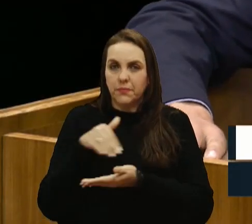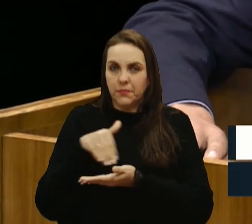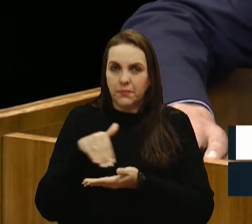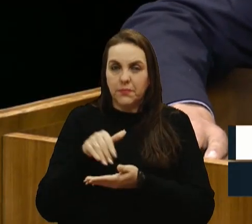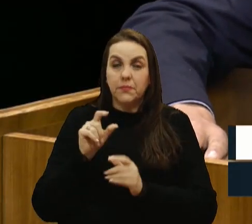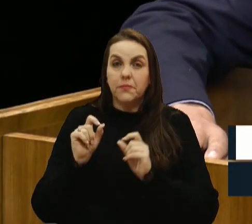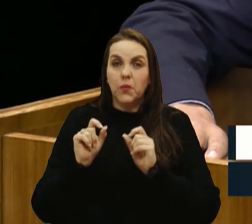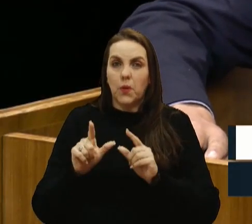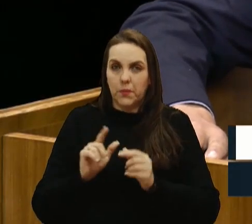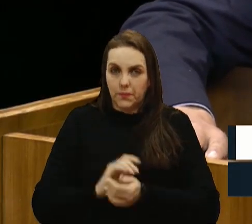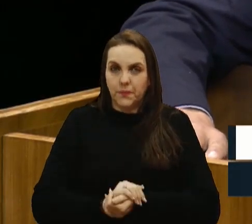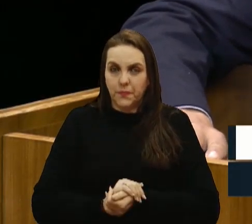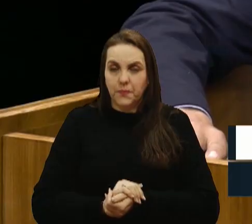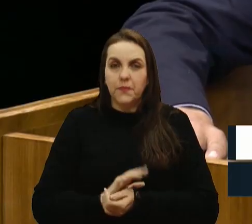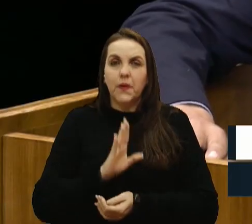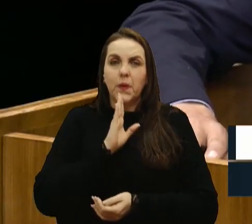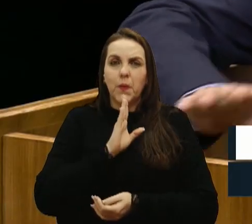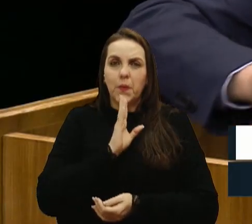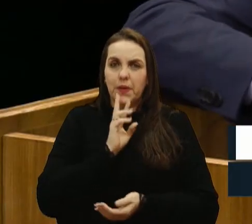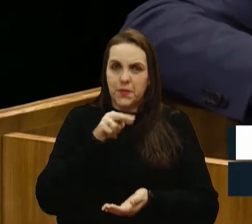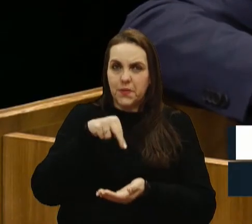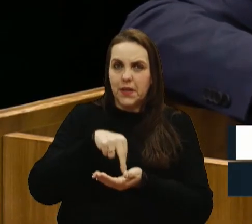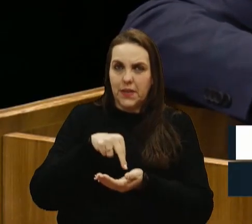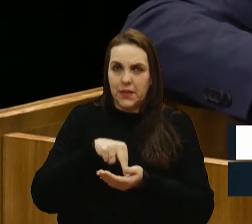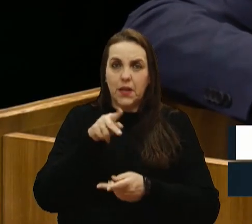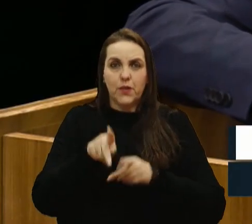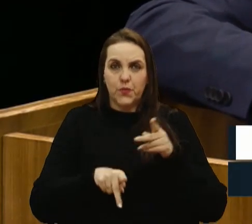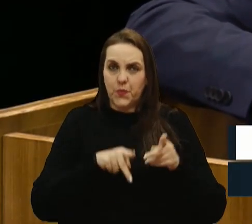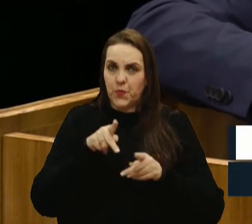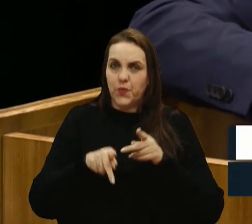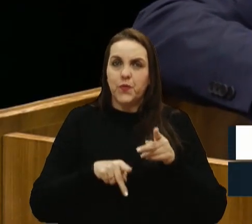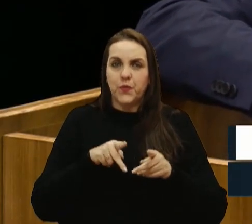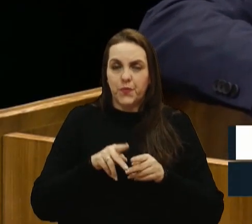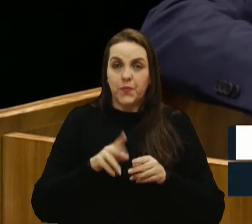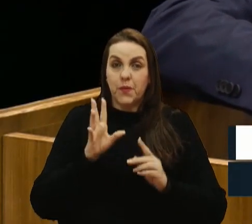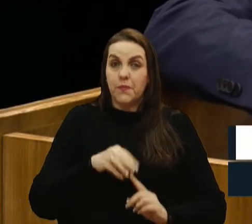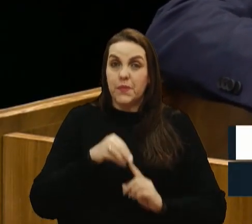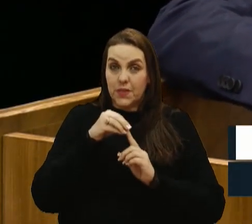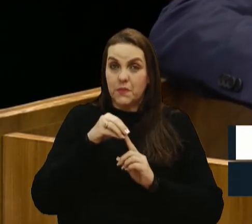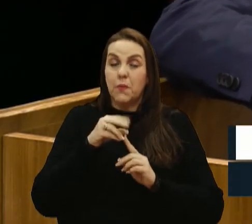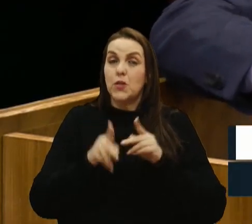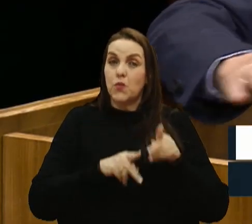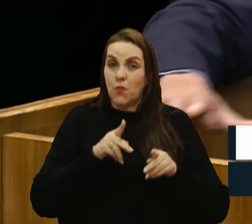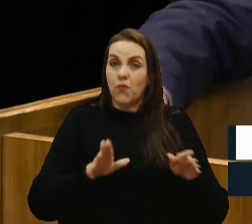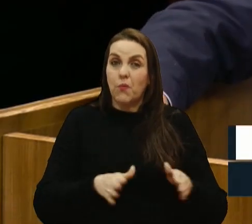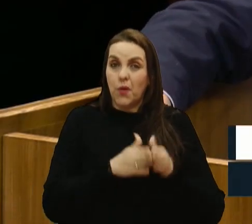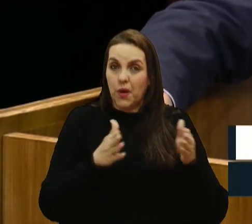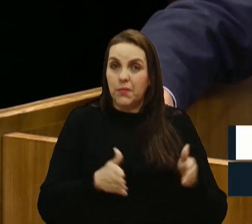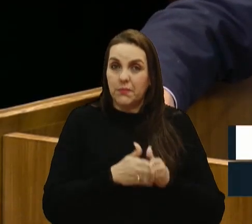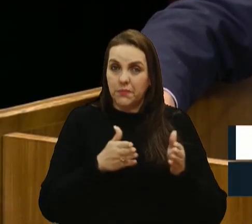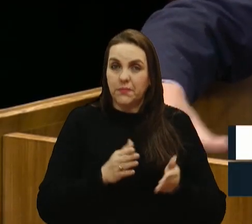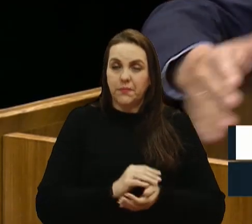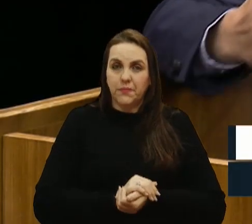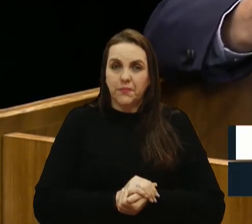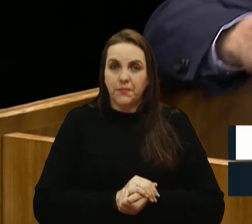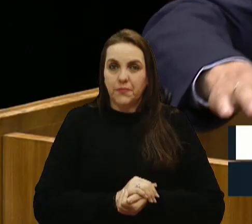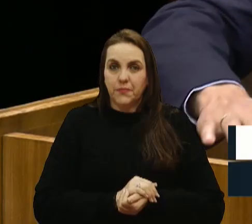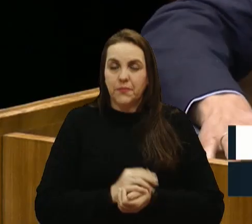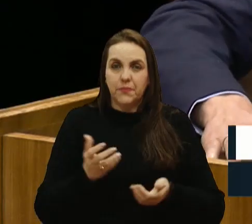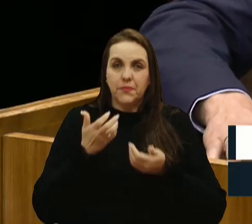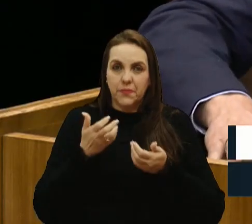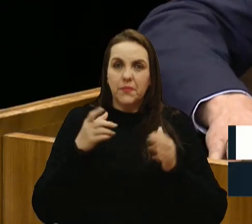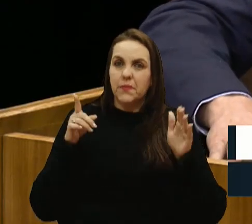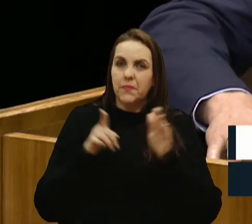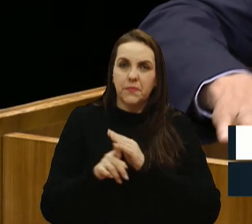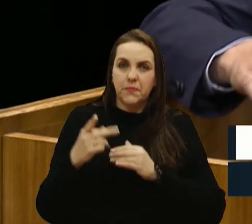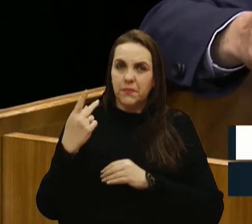seguinte: eu conheço bem a realidade do povo, principalmente o povo mais pobre, e quero